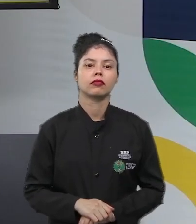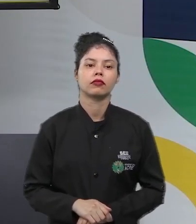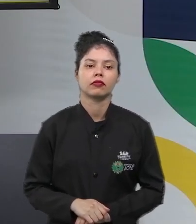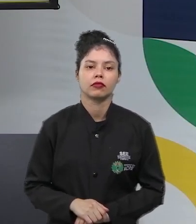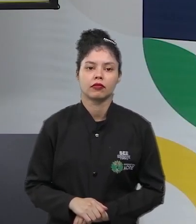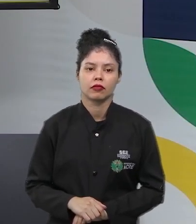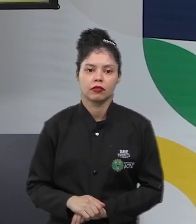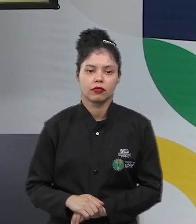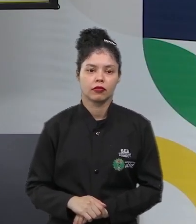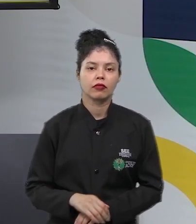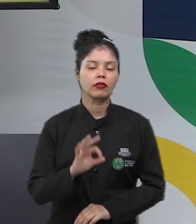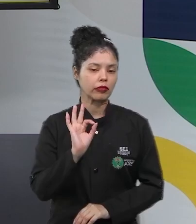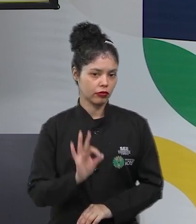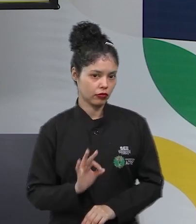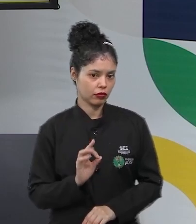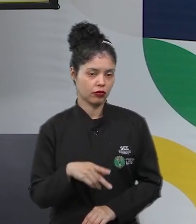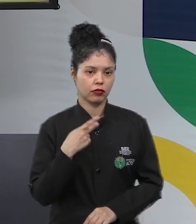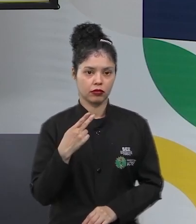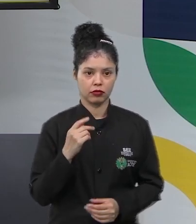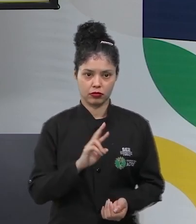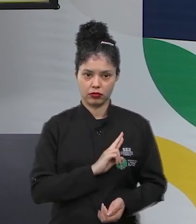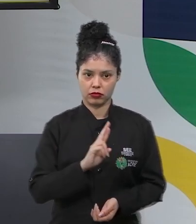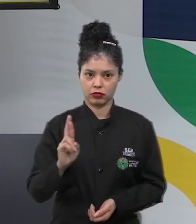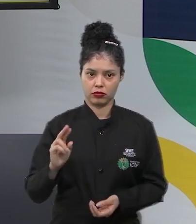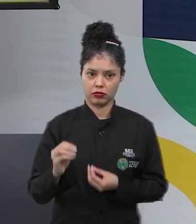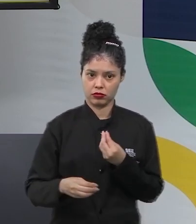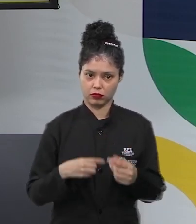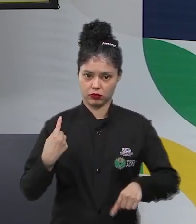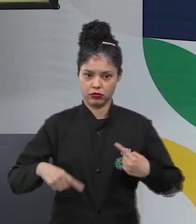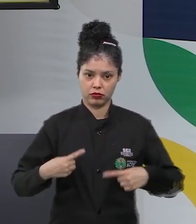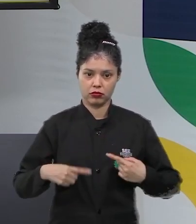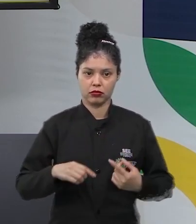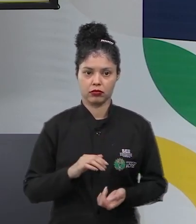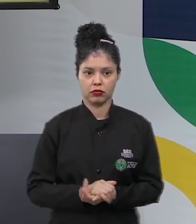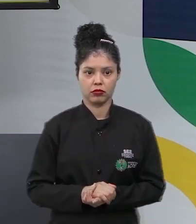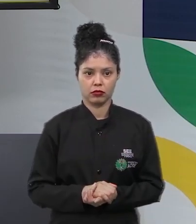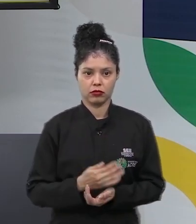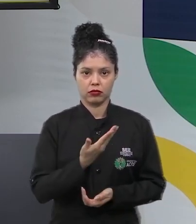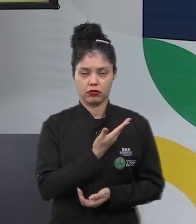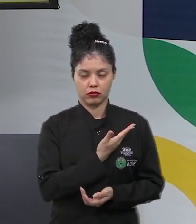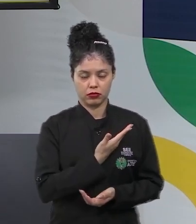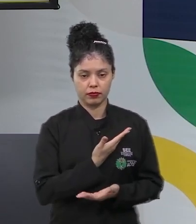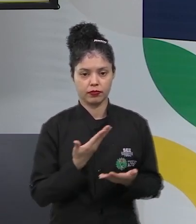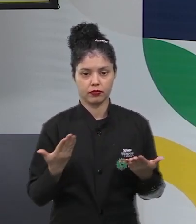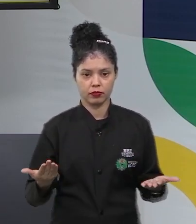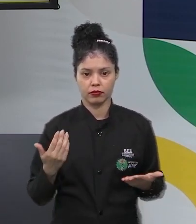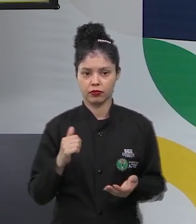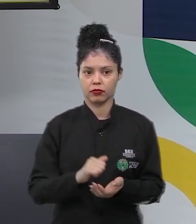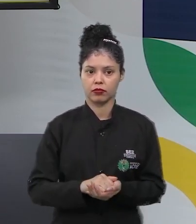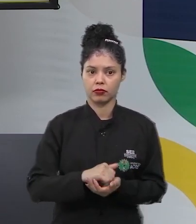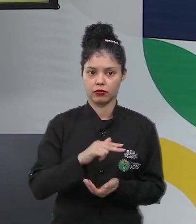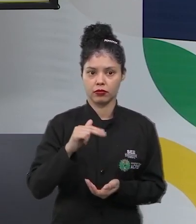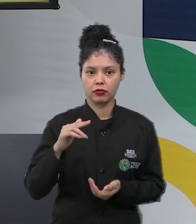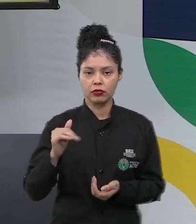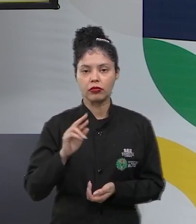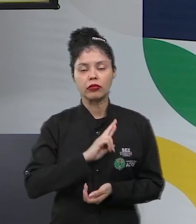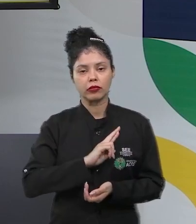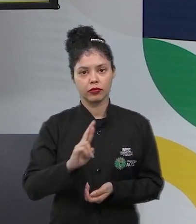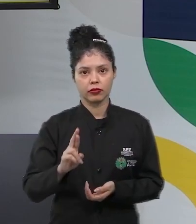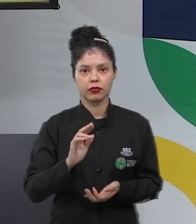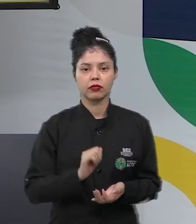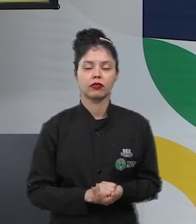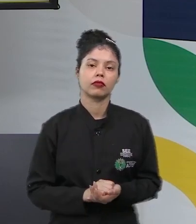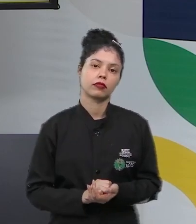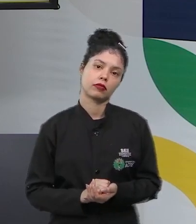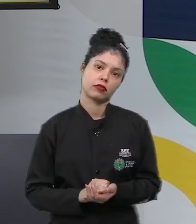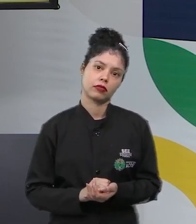diz, mas é correto um religioso trabalhar com política? Meu amigo e minha amiga, eu nunca vi religioso ou